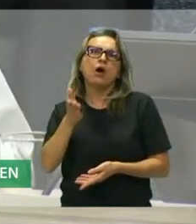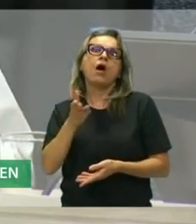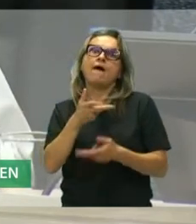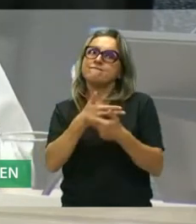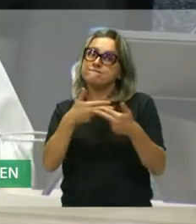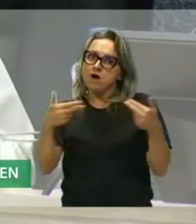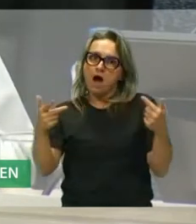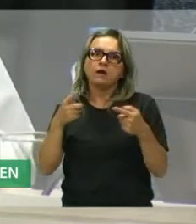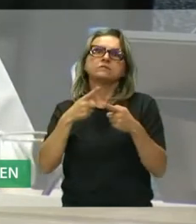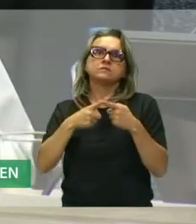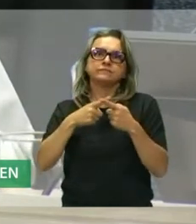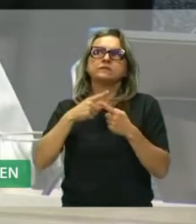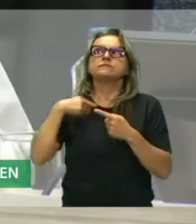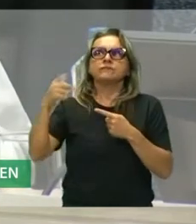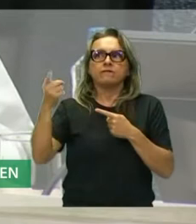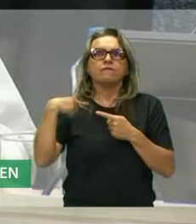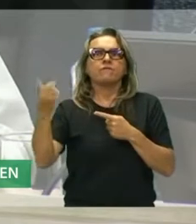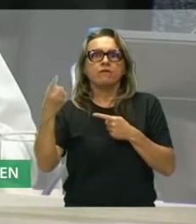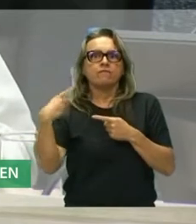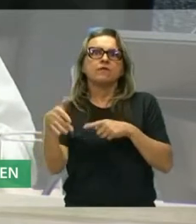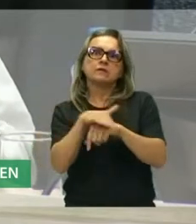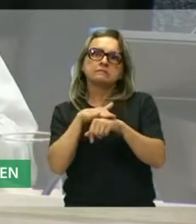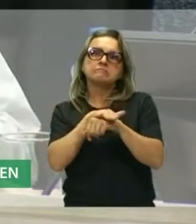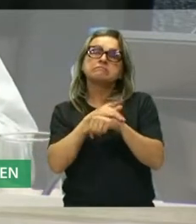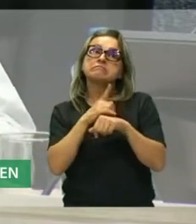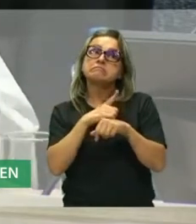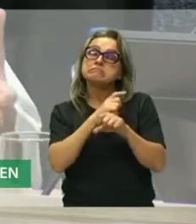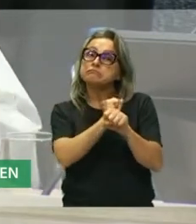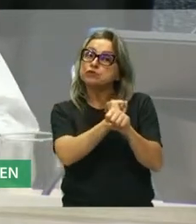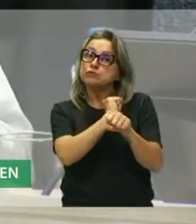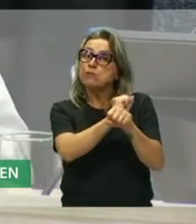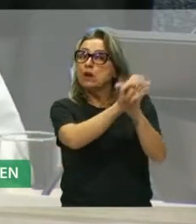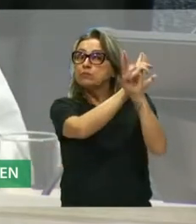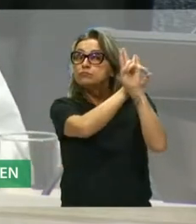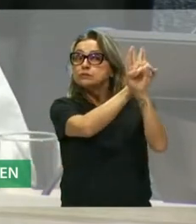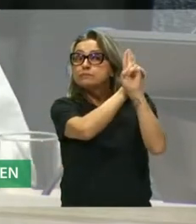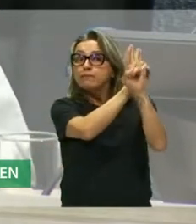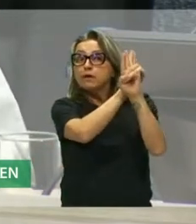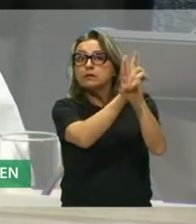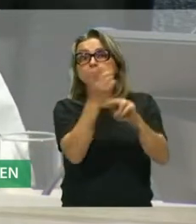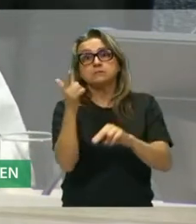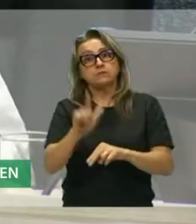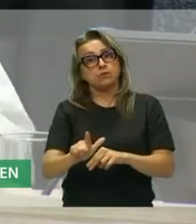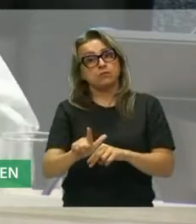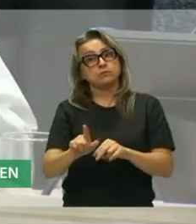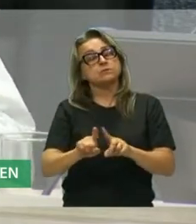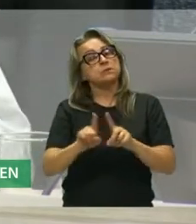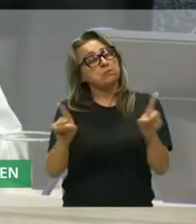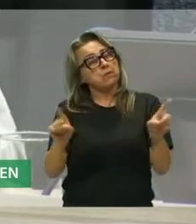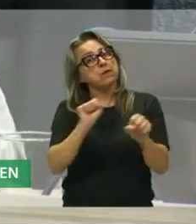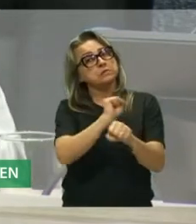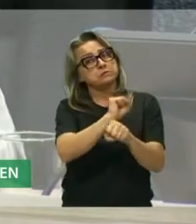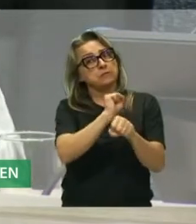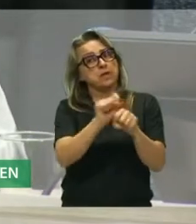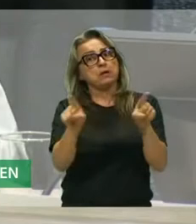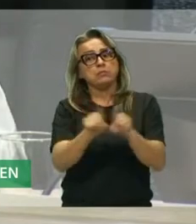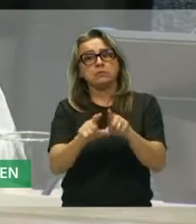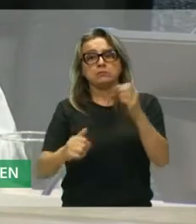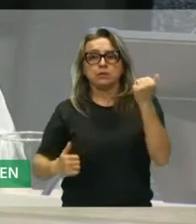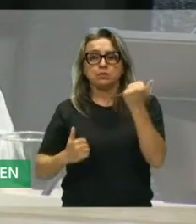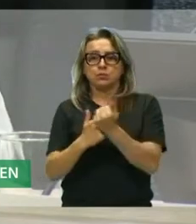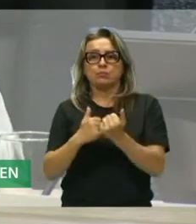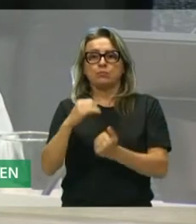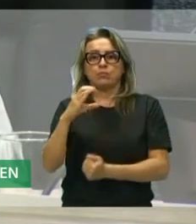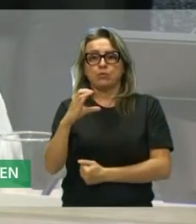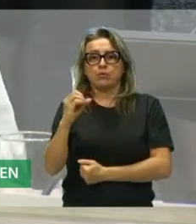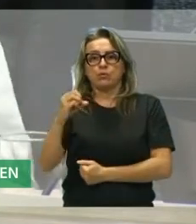ali, e temos esperança de que isso avance. Dependemos também para isso do apoio do Comusa,